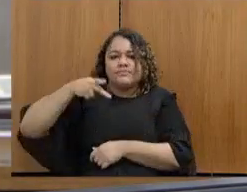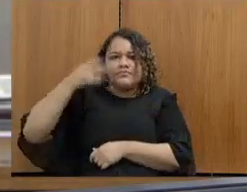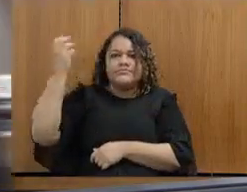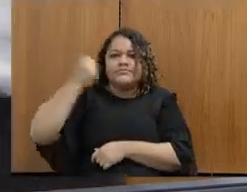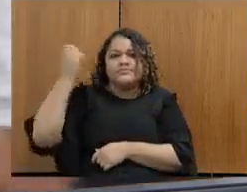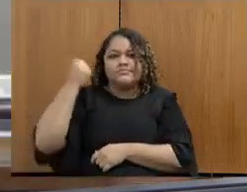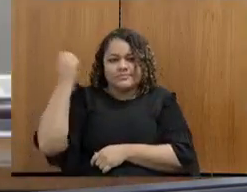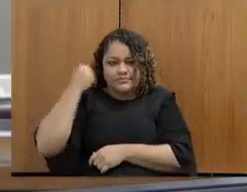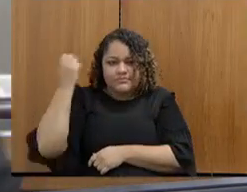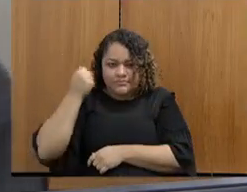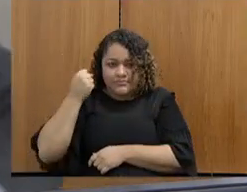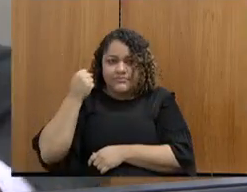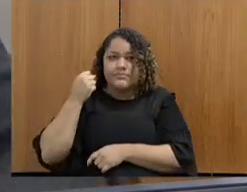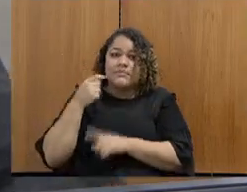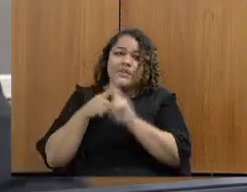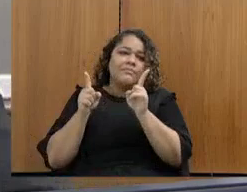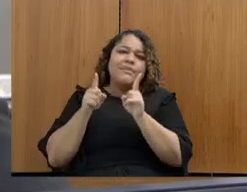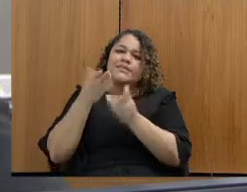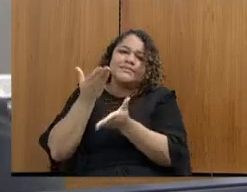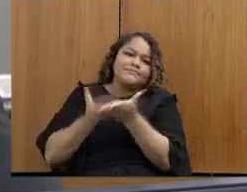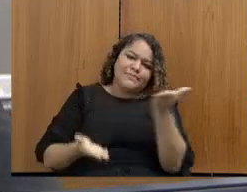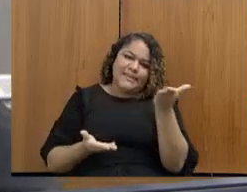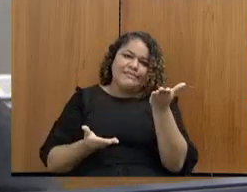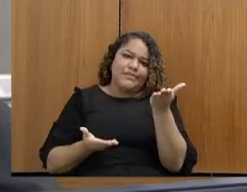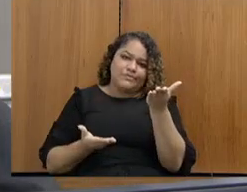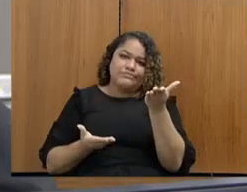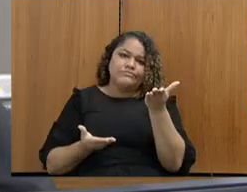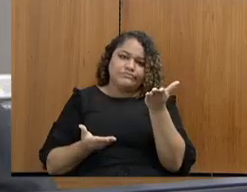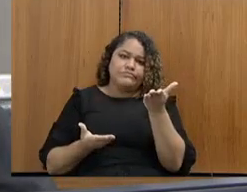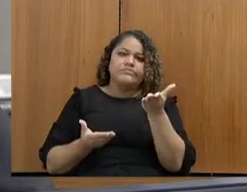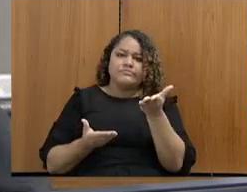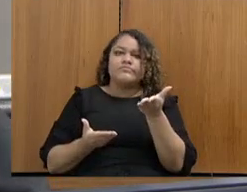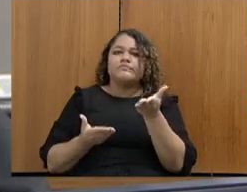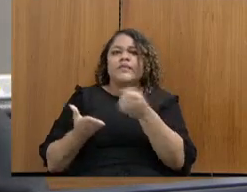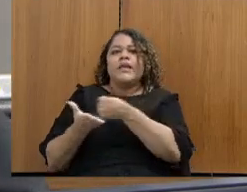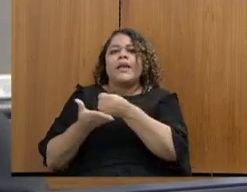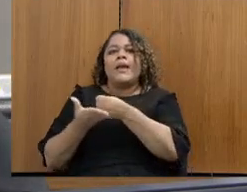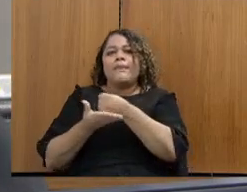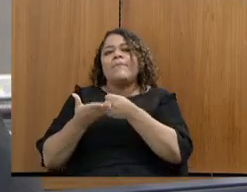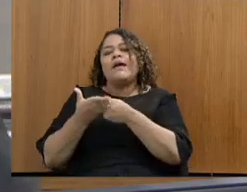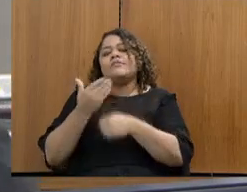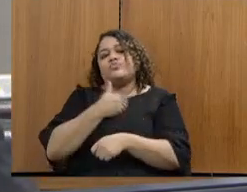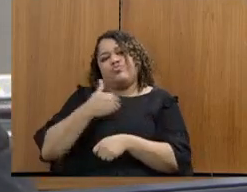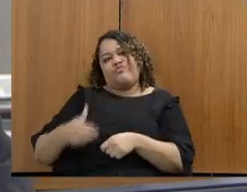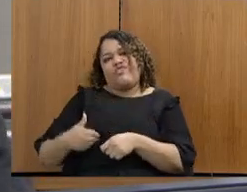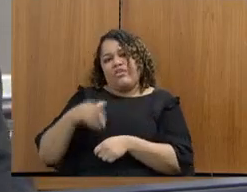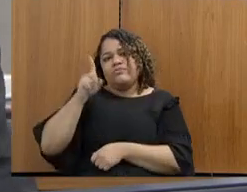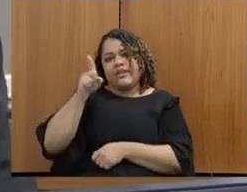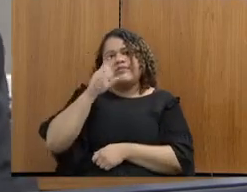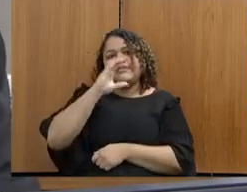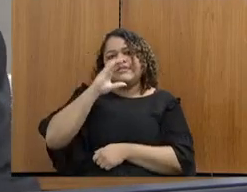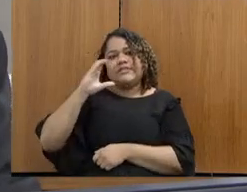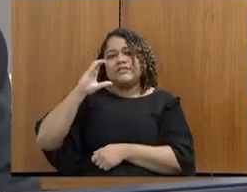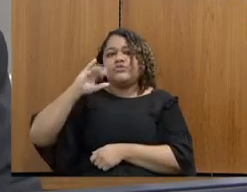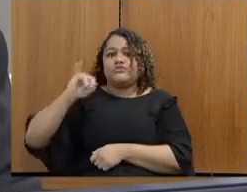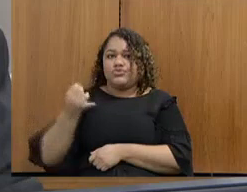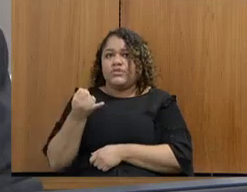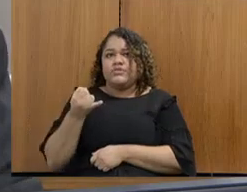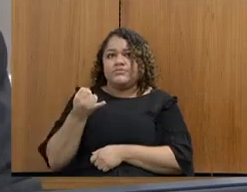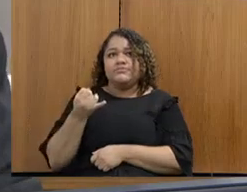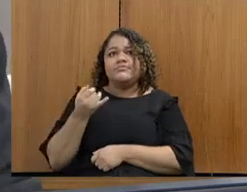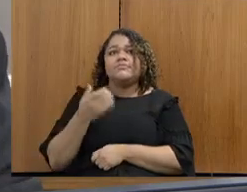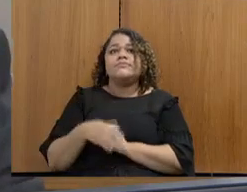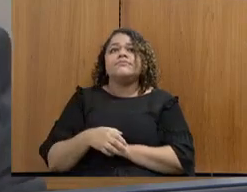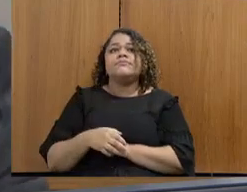mas nós fomos derrotados pela própria base de governo lá na ccj votaram conosco e aqui eu tenho que fazer justiça